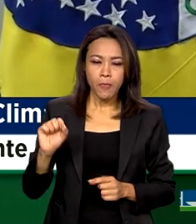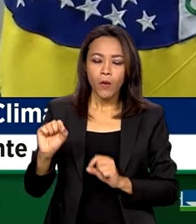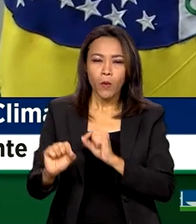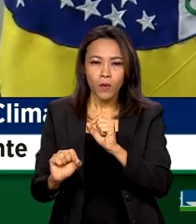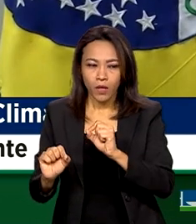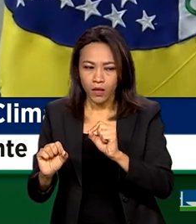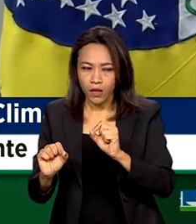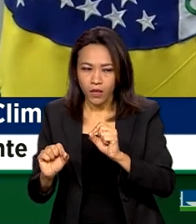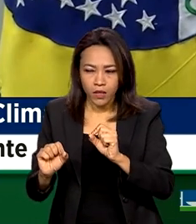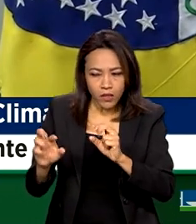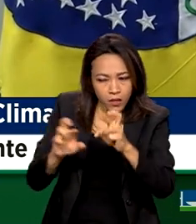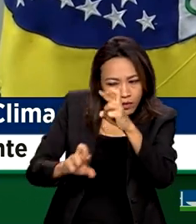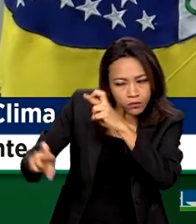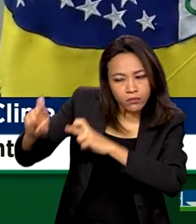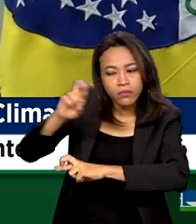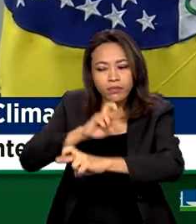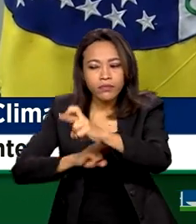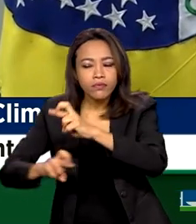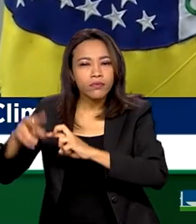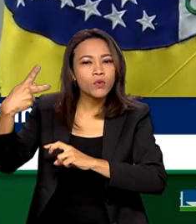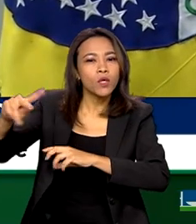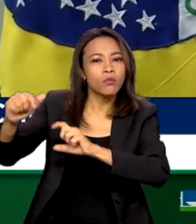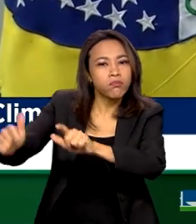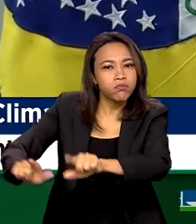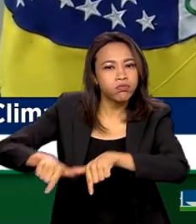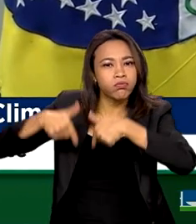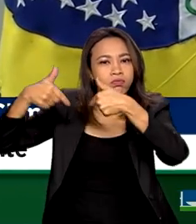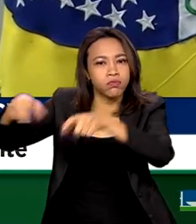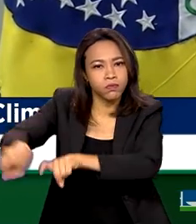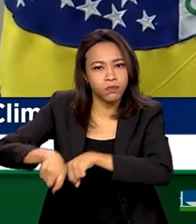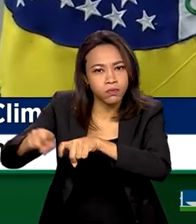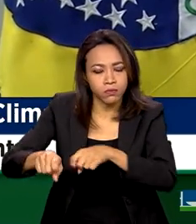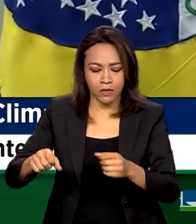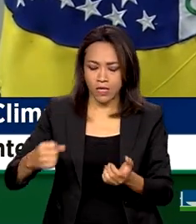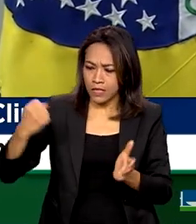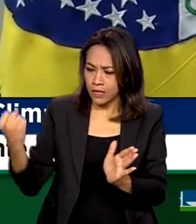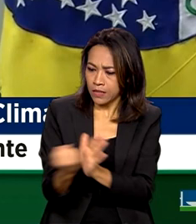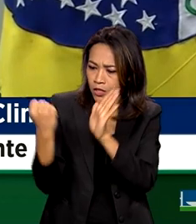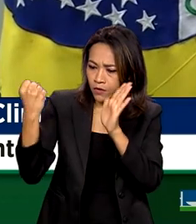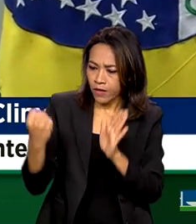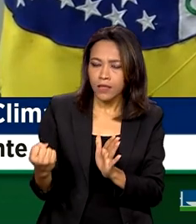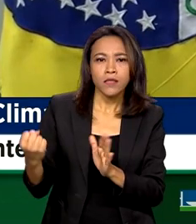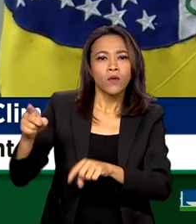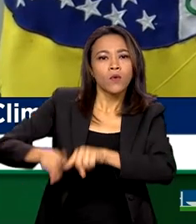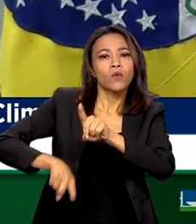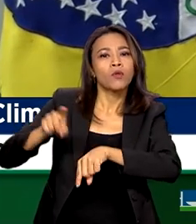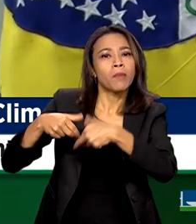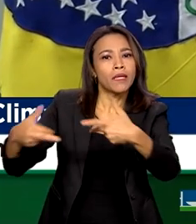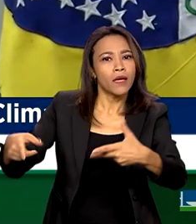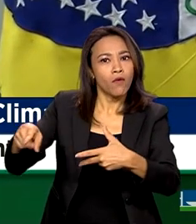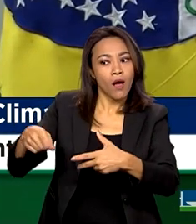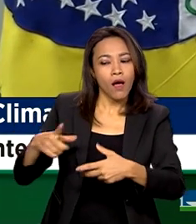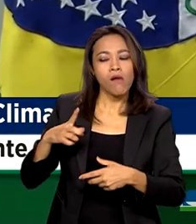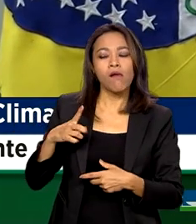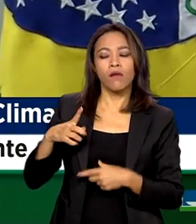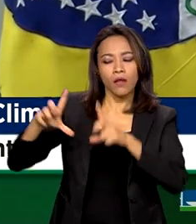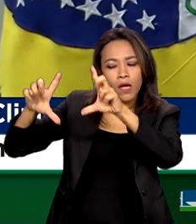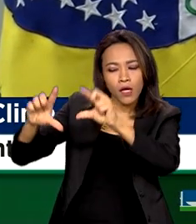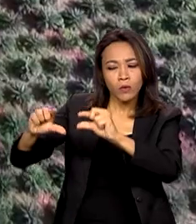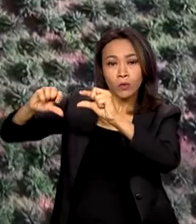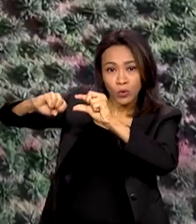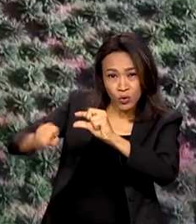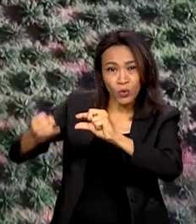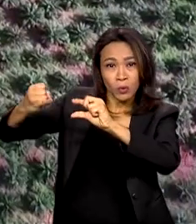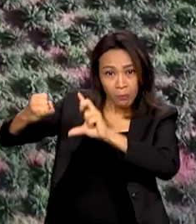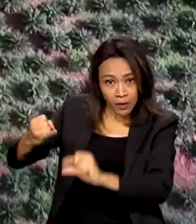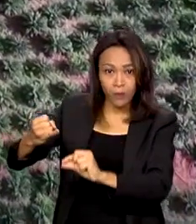da tua cadeia produtiva a certificação do teu produto você passa a ter uma redução de juros ainda maior